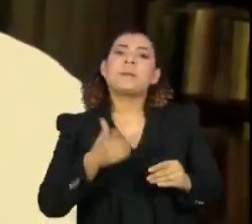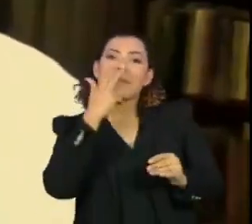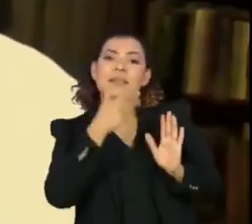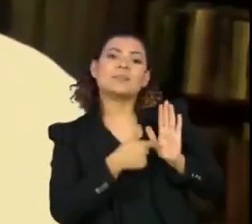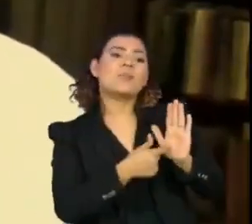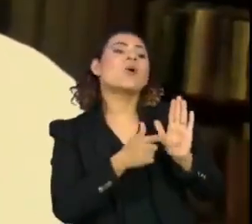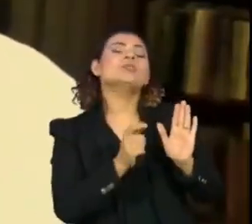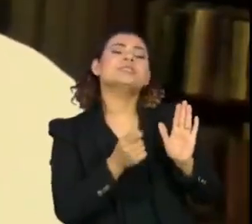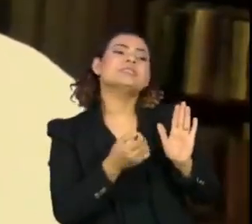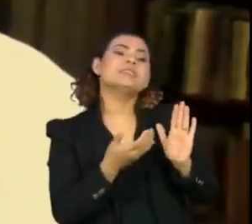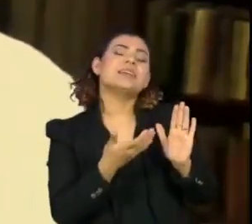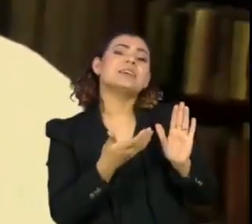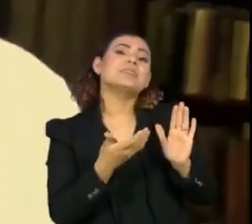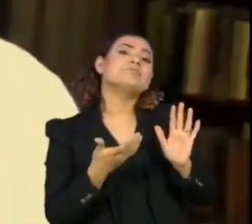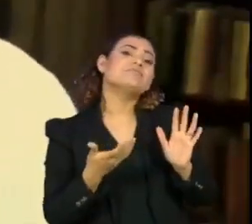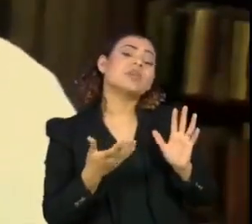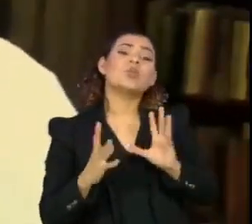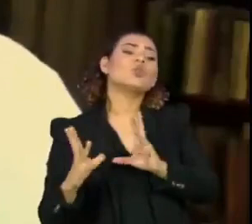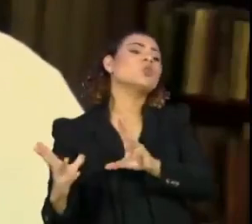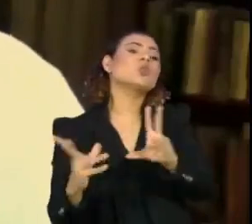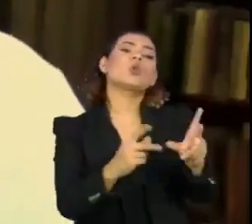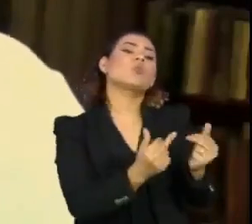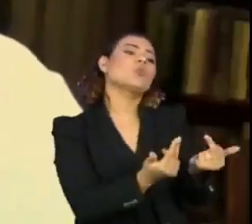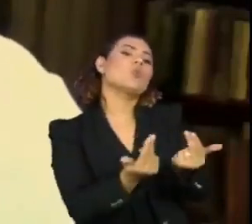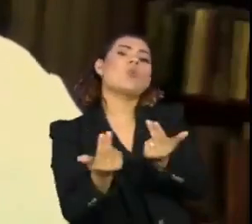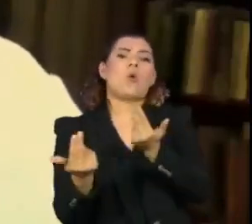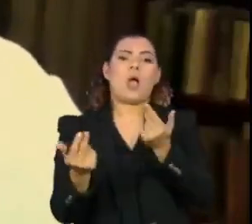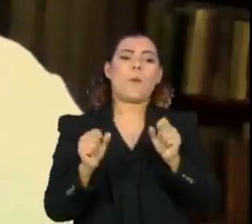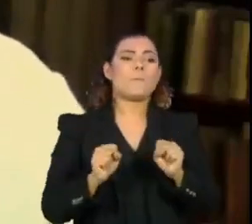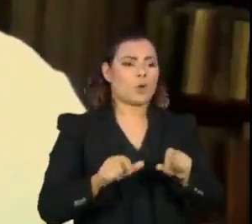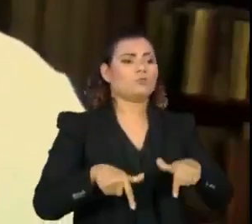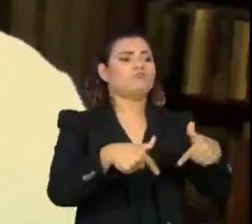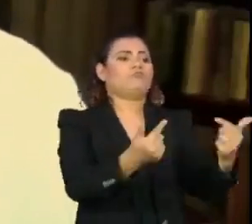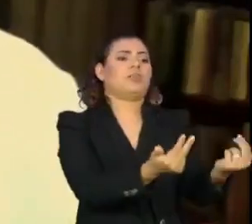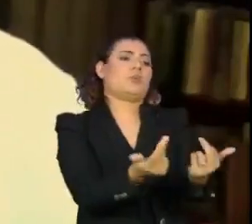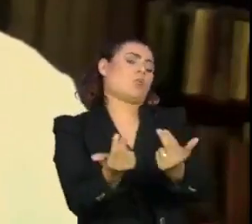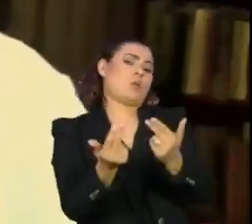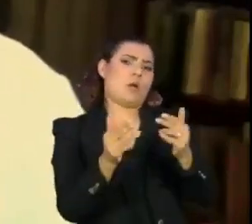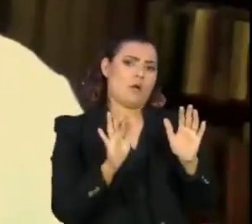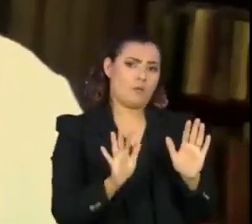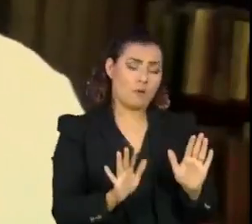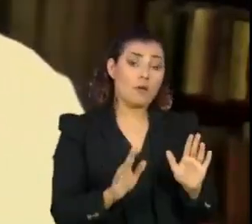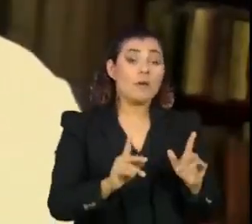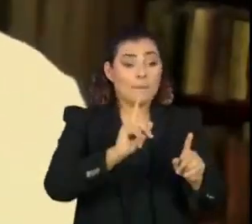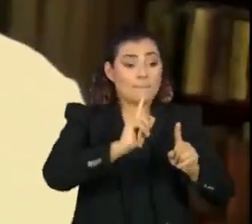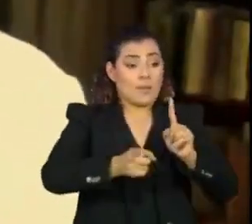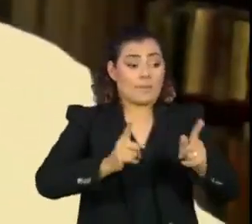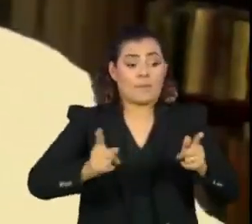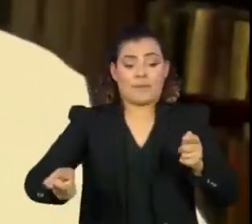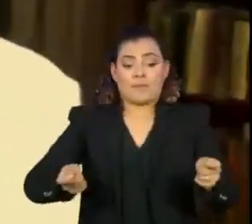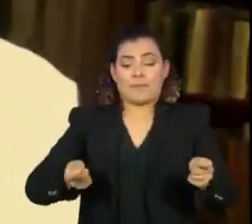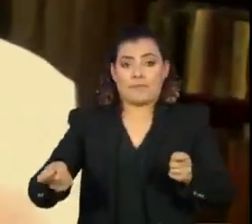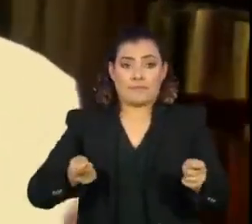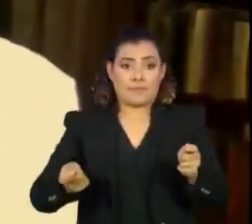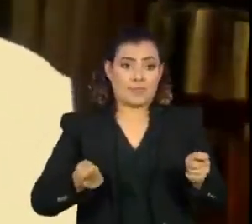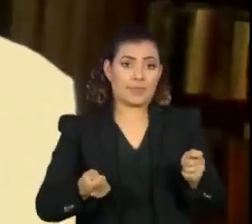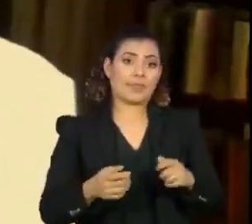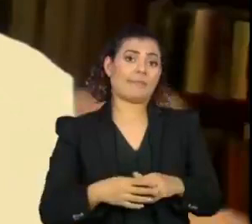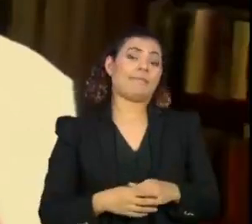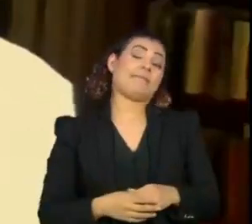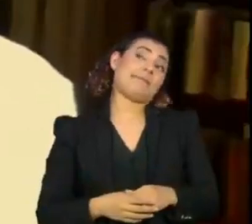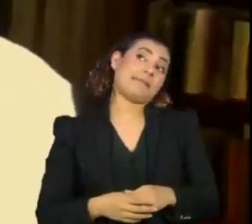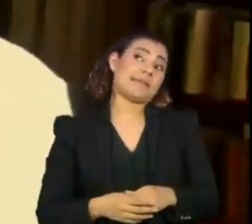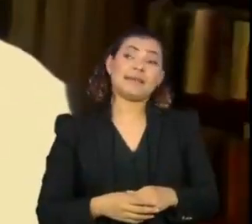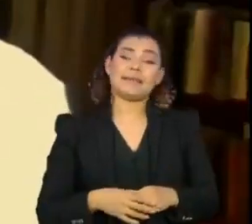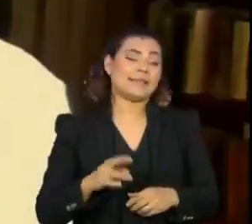todo mundo meio que faz a mesma coisa, pode fazer a mesma coisa. Portanto, a coordenação aí talvez é melhor dizer